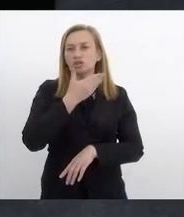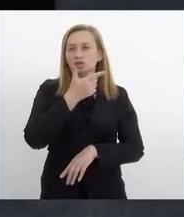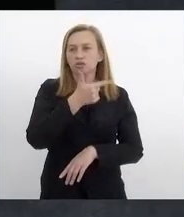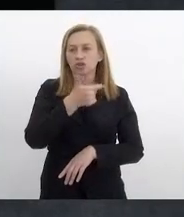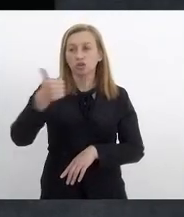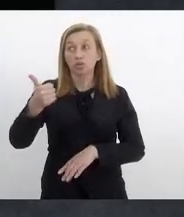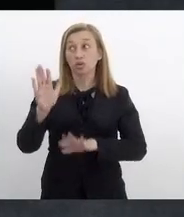dizer, olha só.